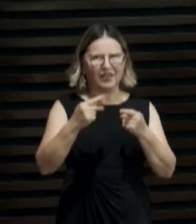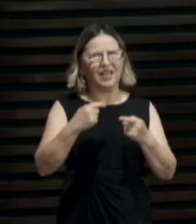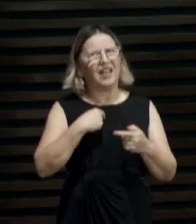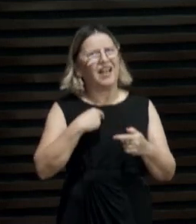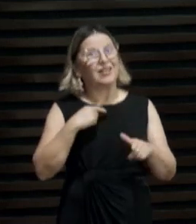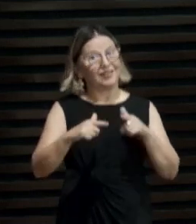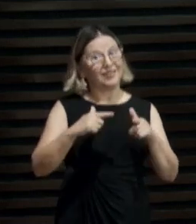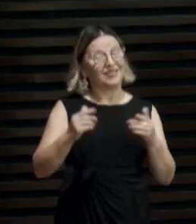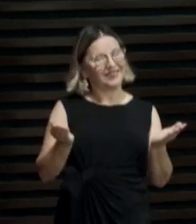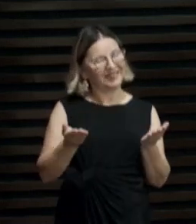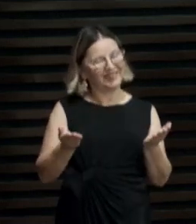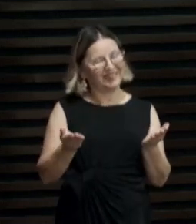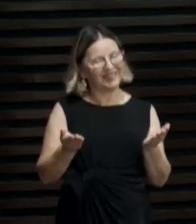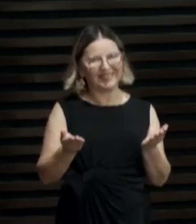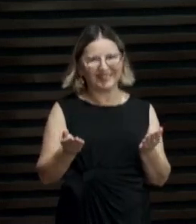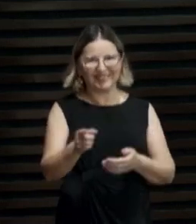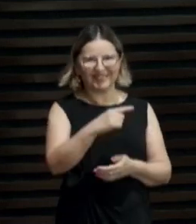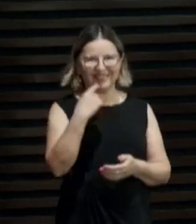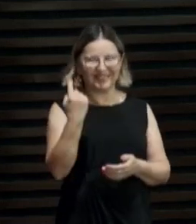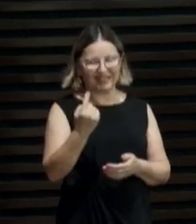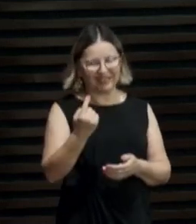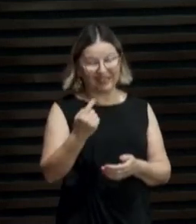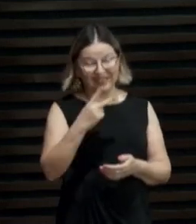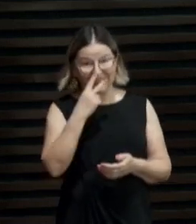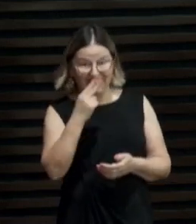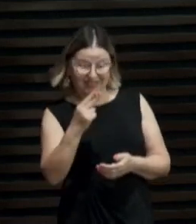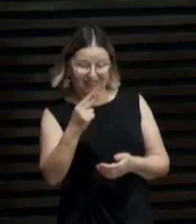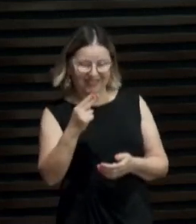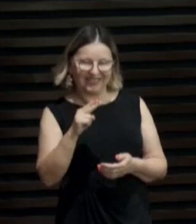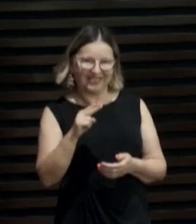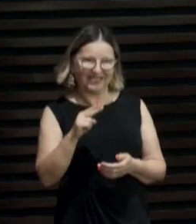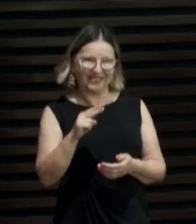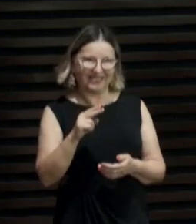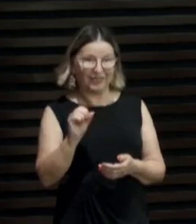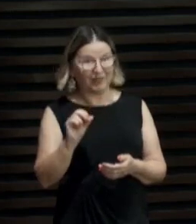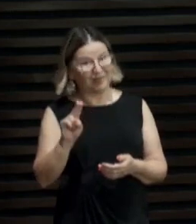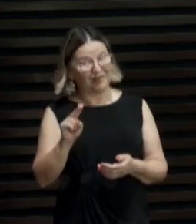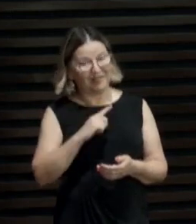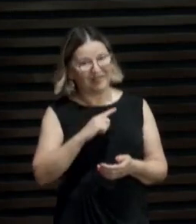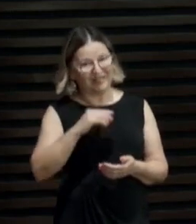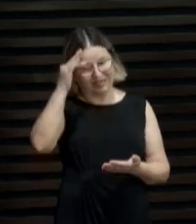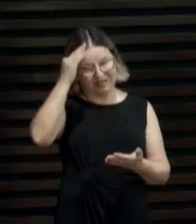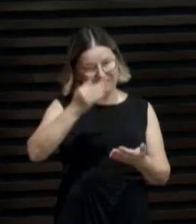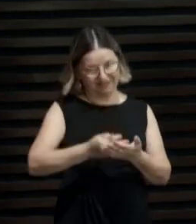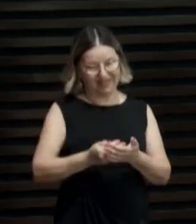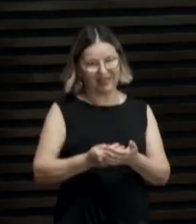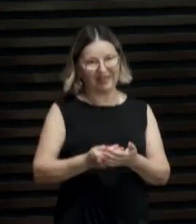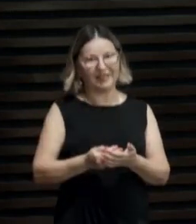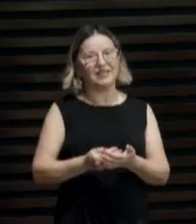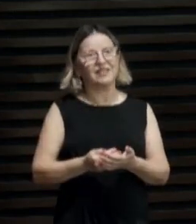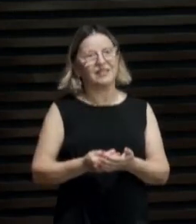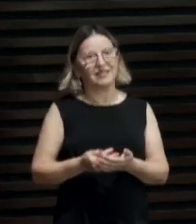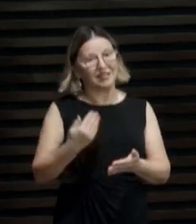hoje. Nós temos a crença ou a fé de que vamos chegar lá. Quando